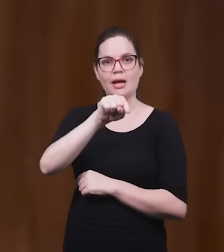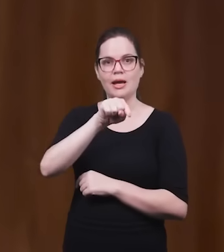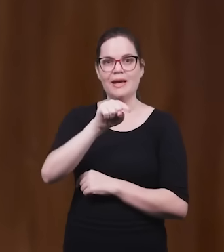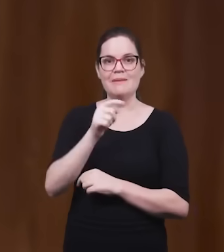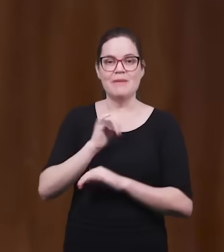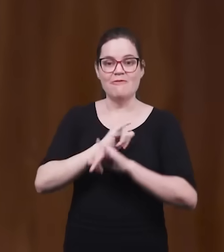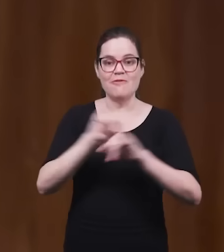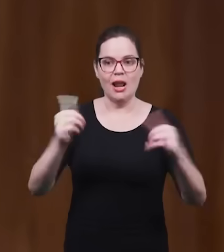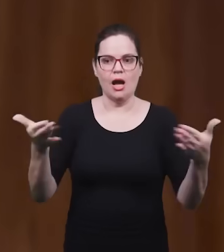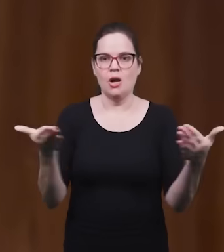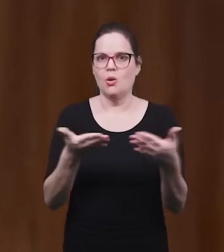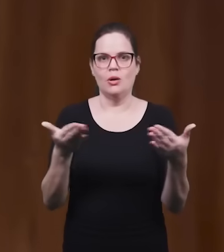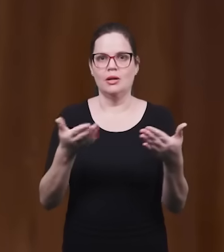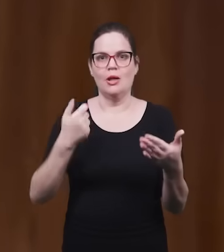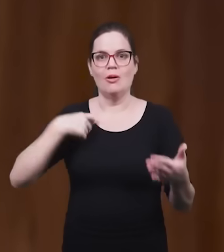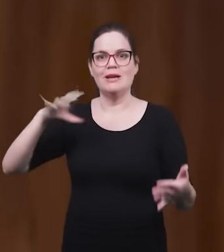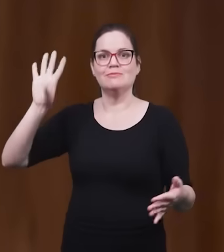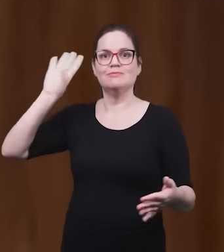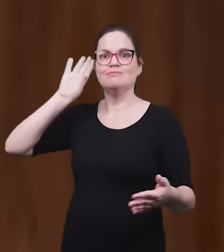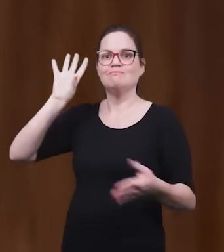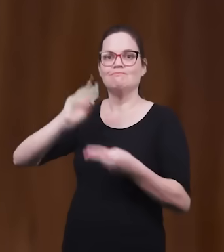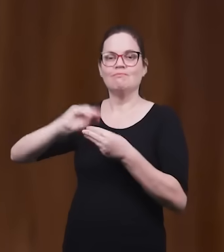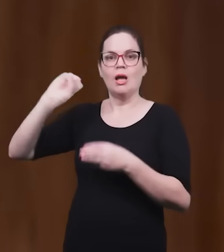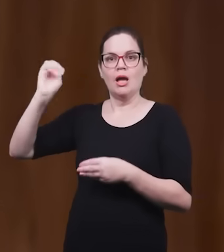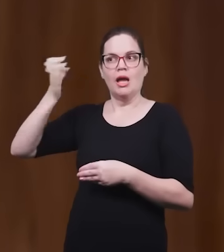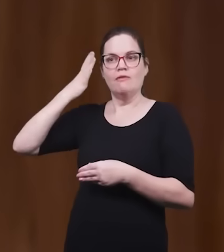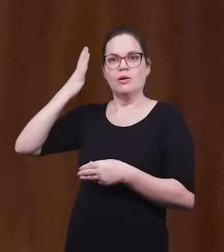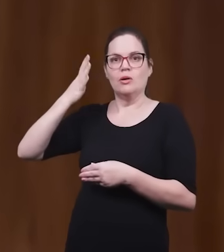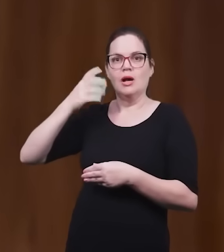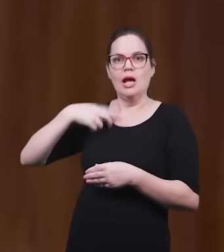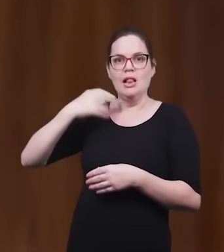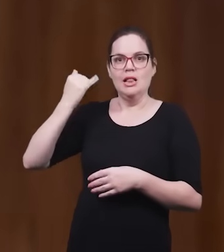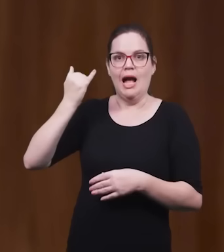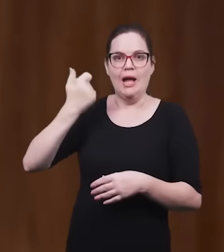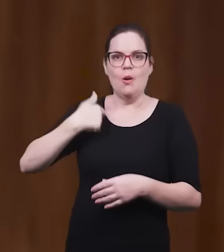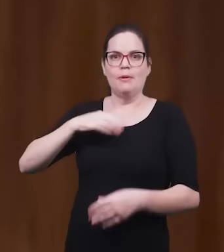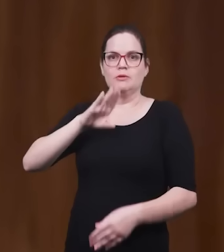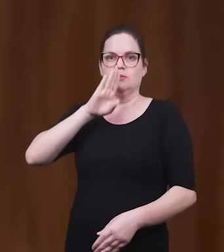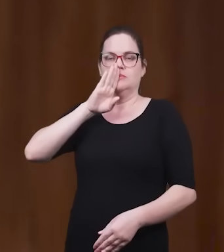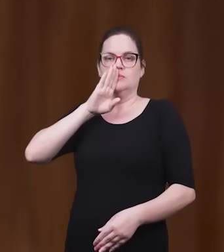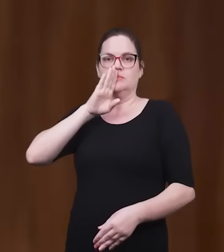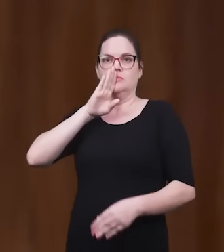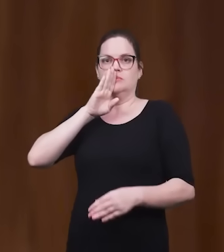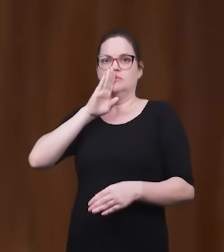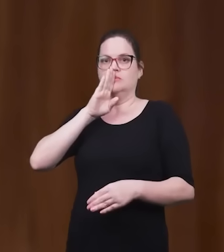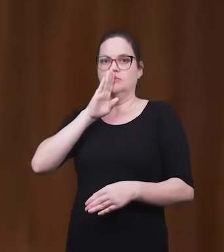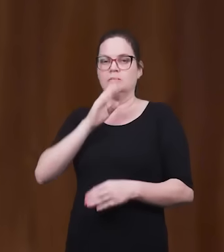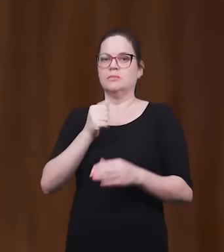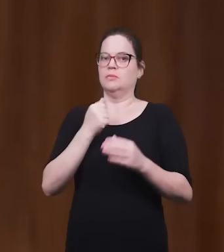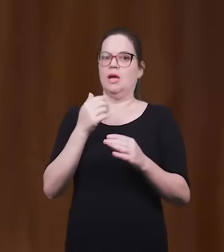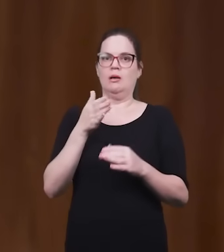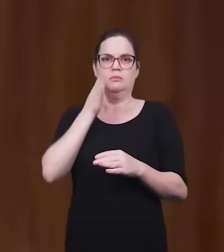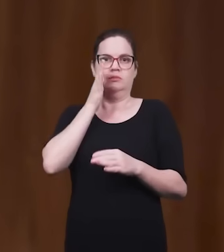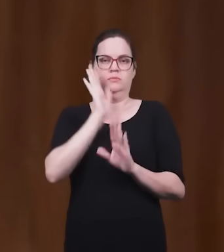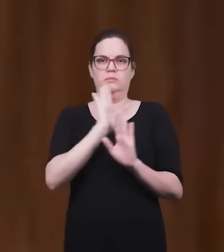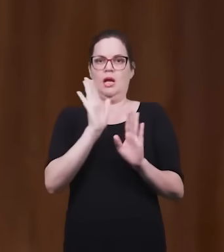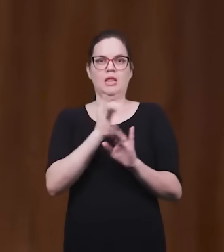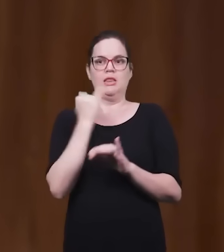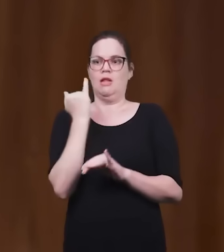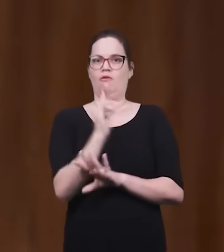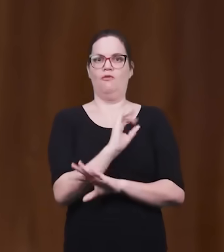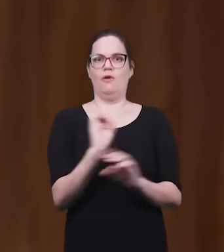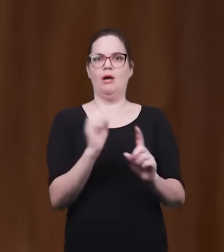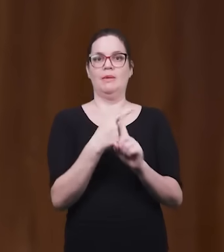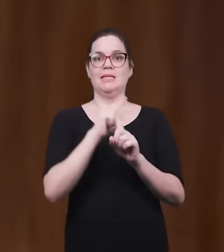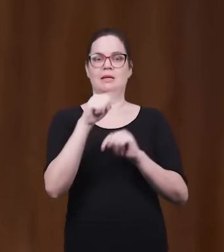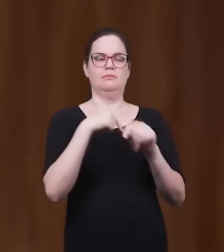aquilo e depois eu chamo o pastor para pastor. Olha, durante a interpretação, o senhor me mostrou uma coisa, mas eu